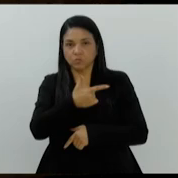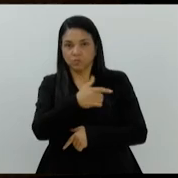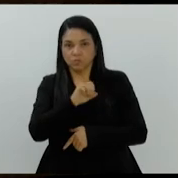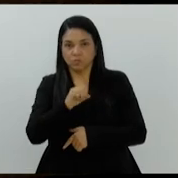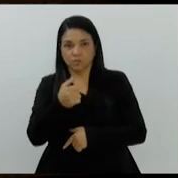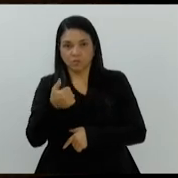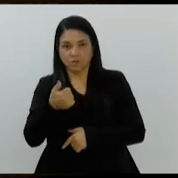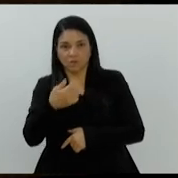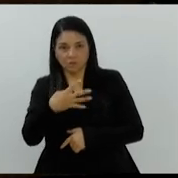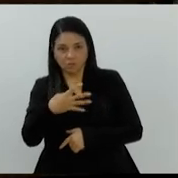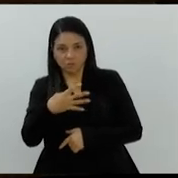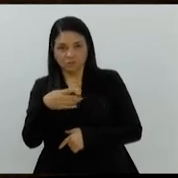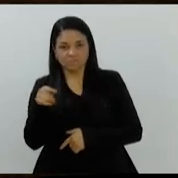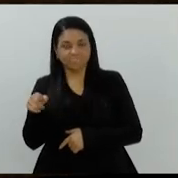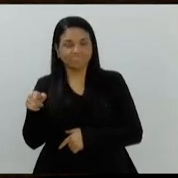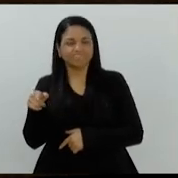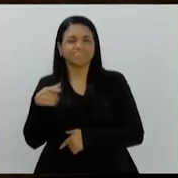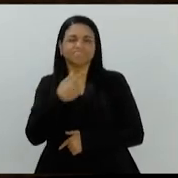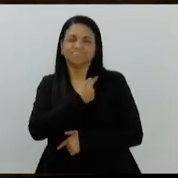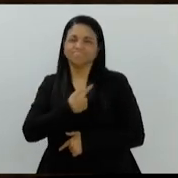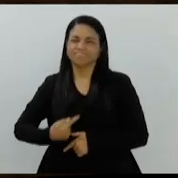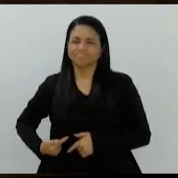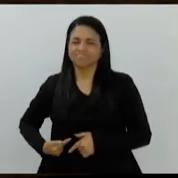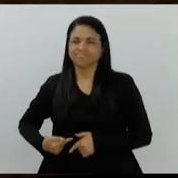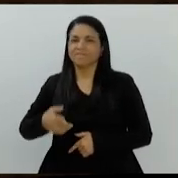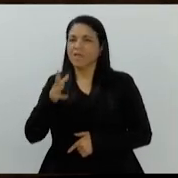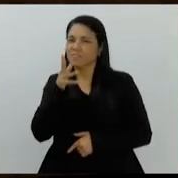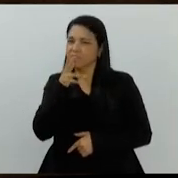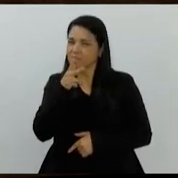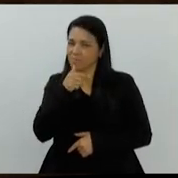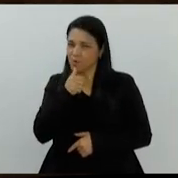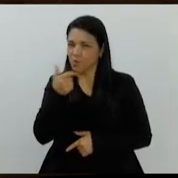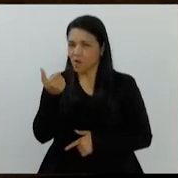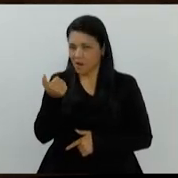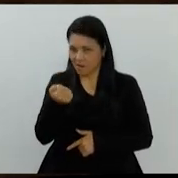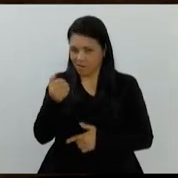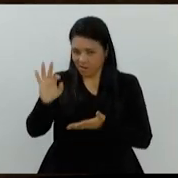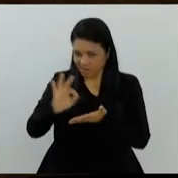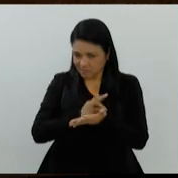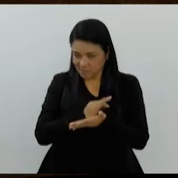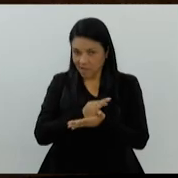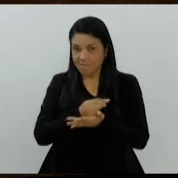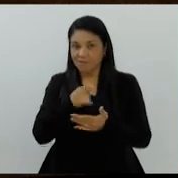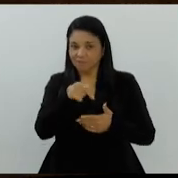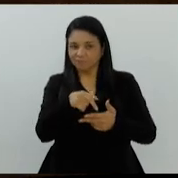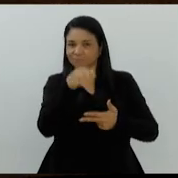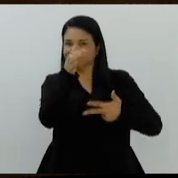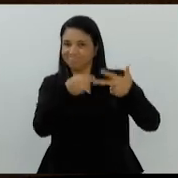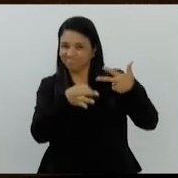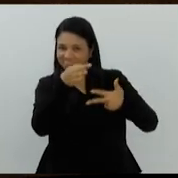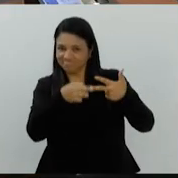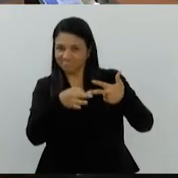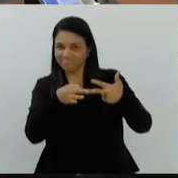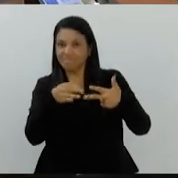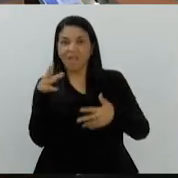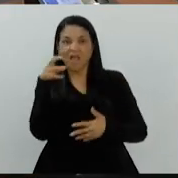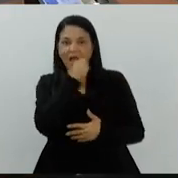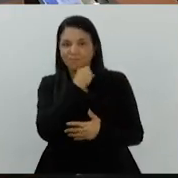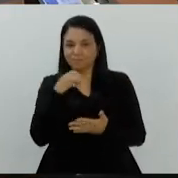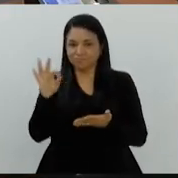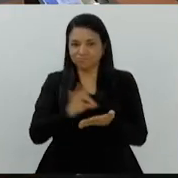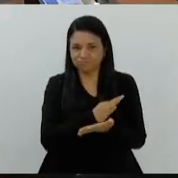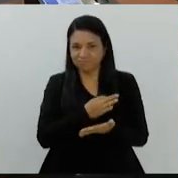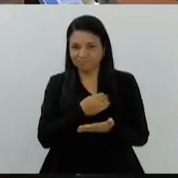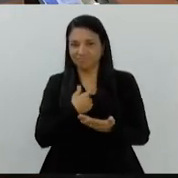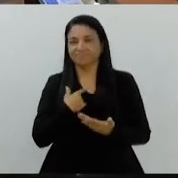isso, a caneta dele é morosa. Agora, quando é do judiciário, é muito rápido, senhor presidente.